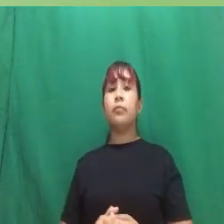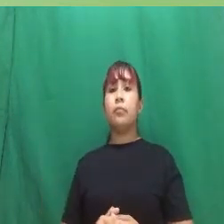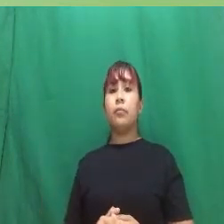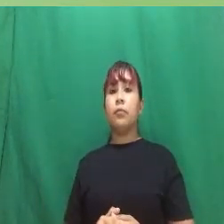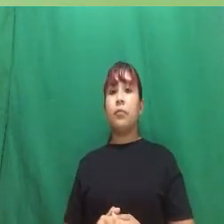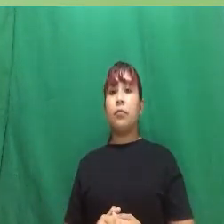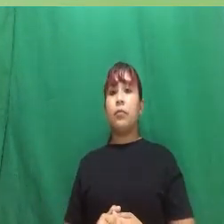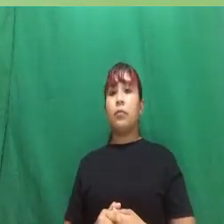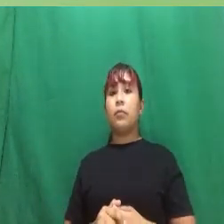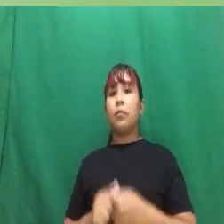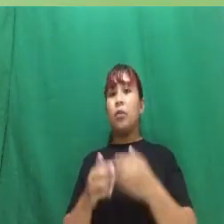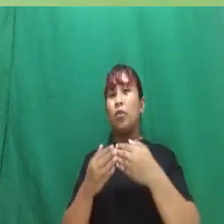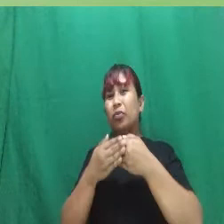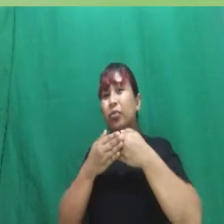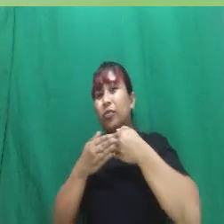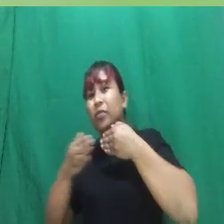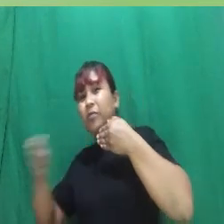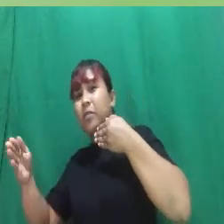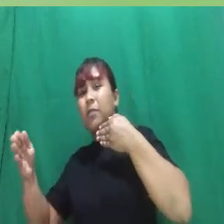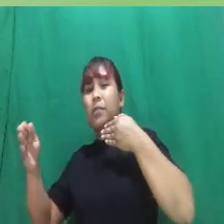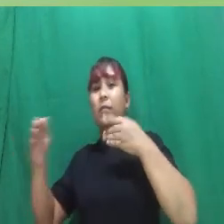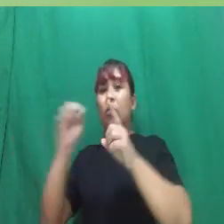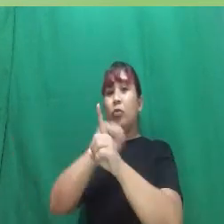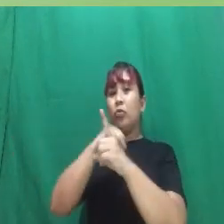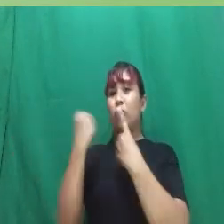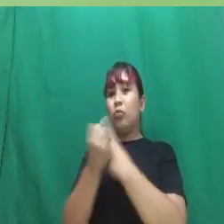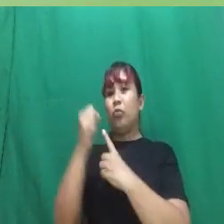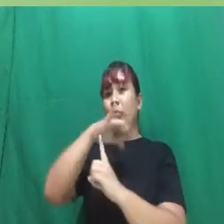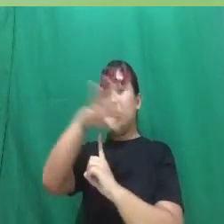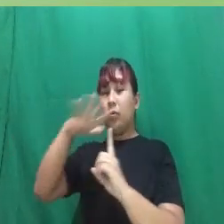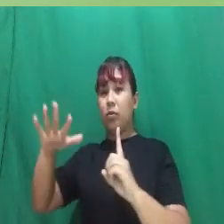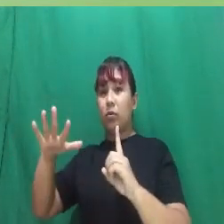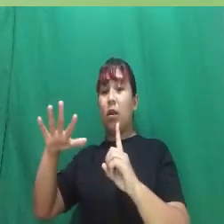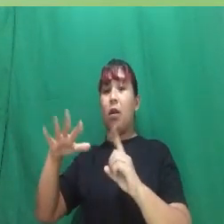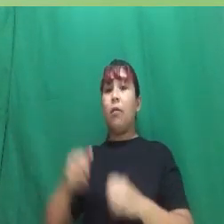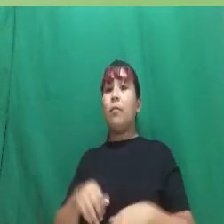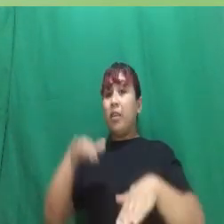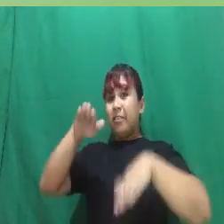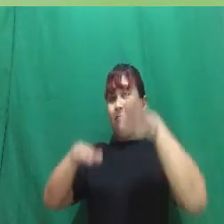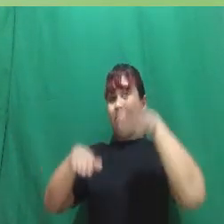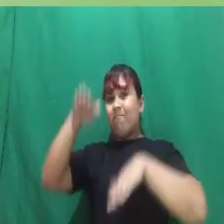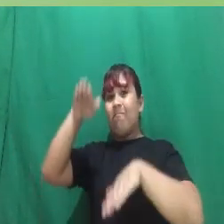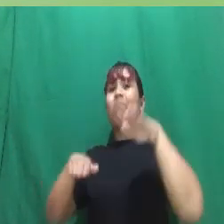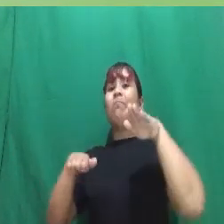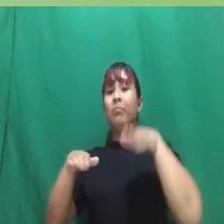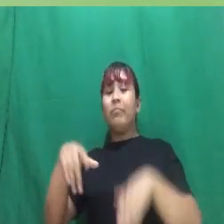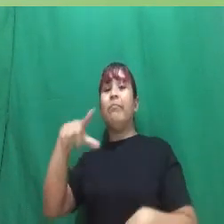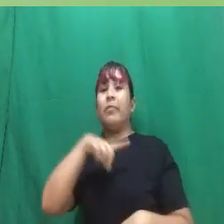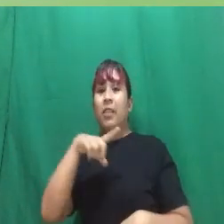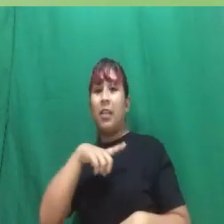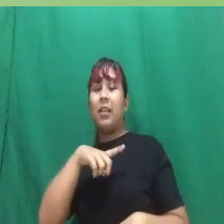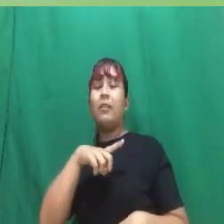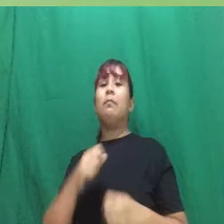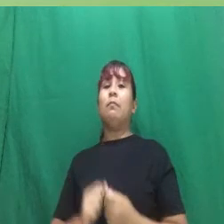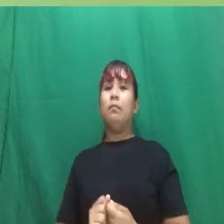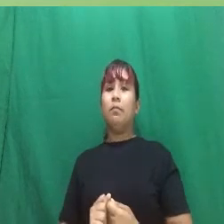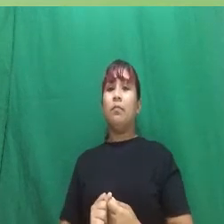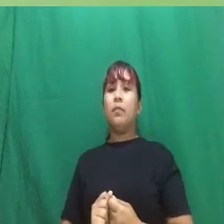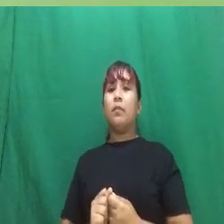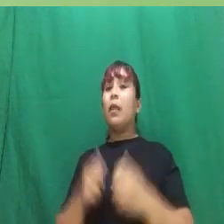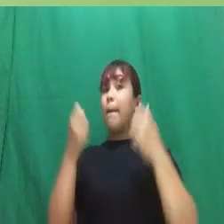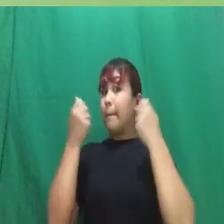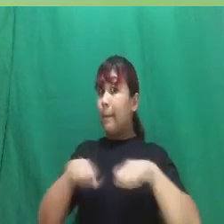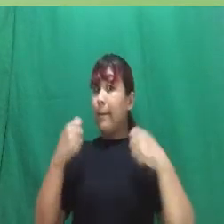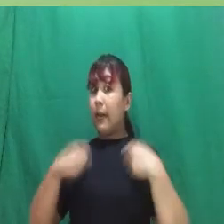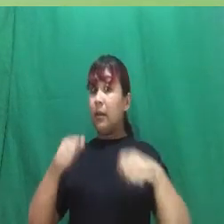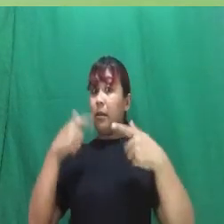Verdade. Davi, e eu quero testemunhar para ti, né, algumas situações que aconteceram comigo, Certo. né? Aí já